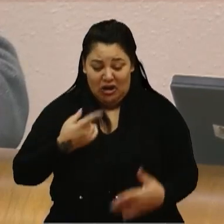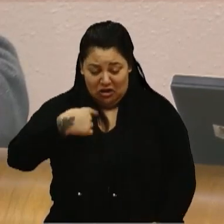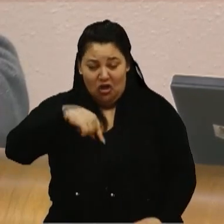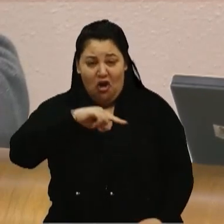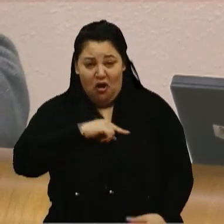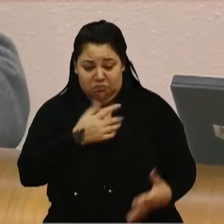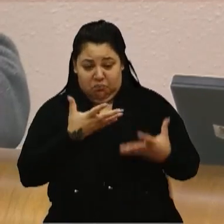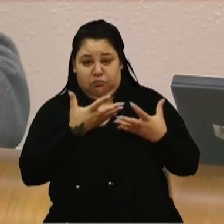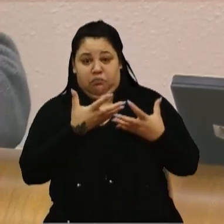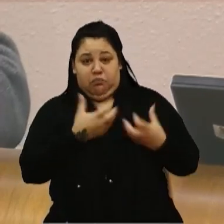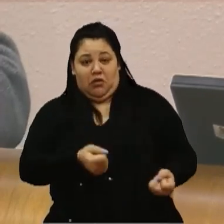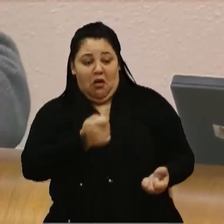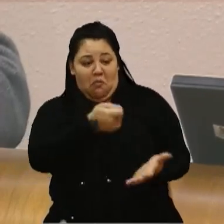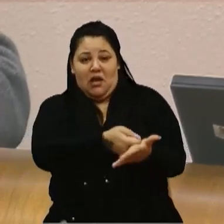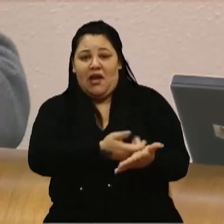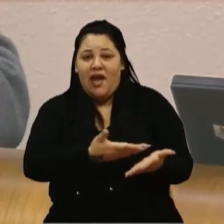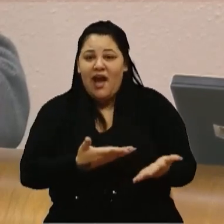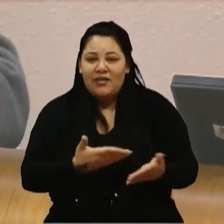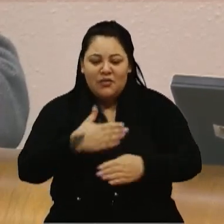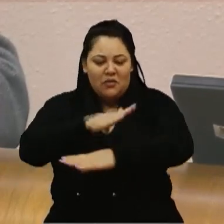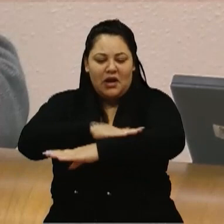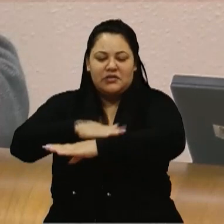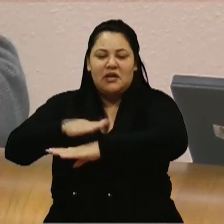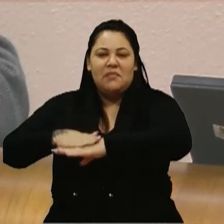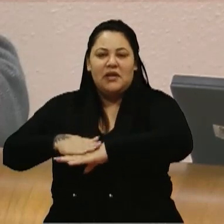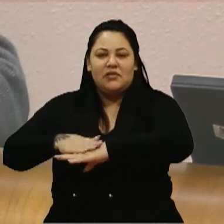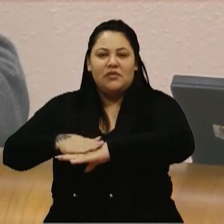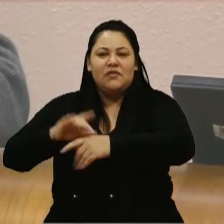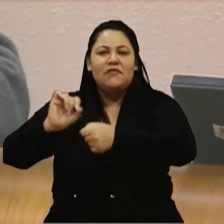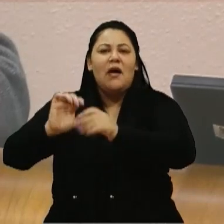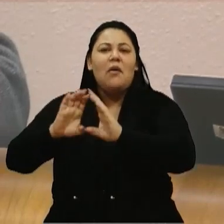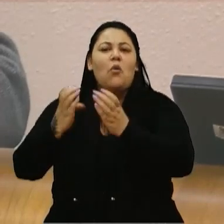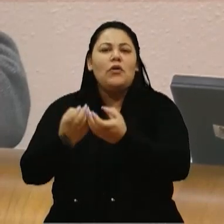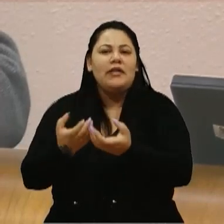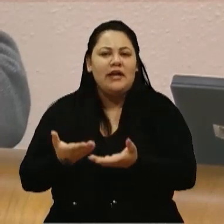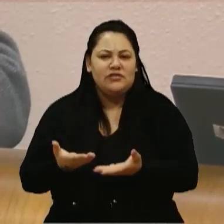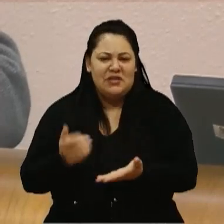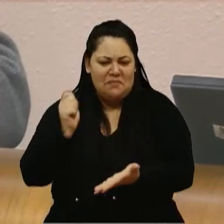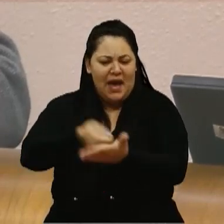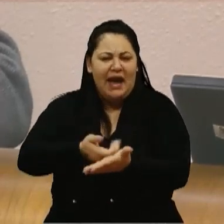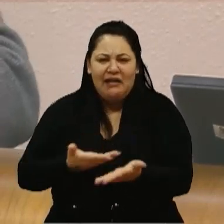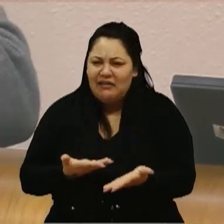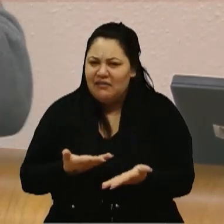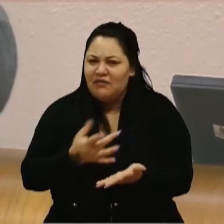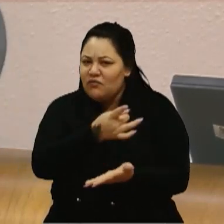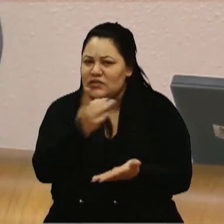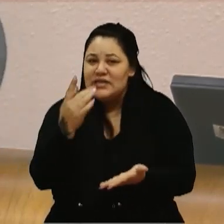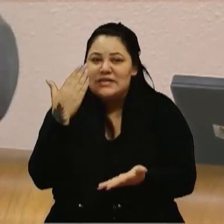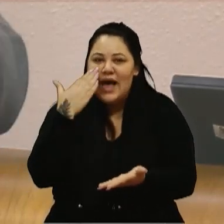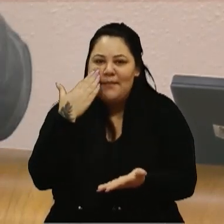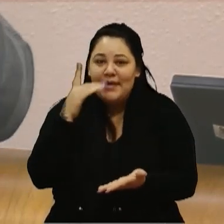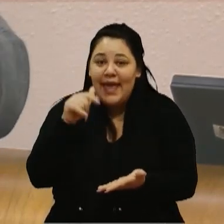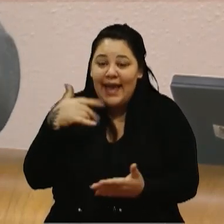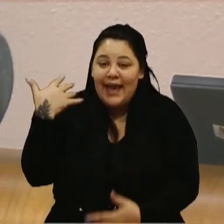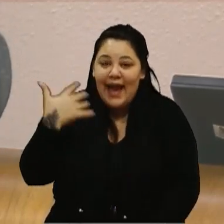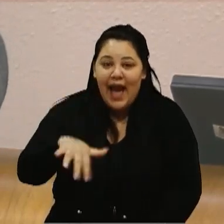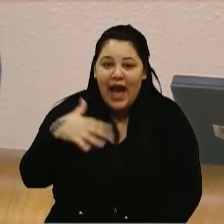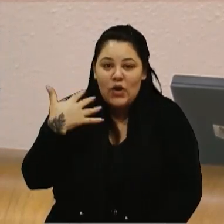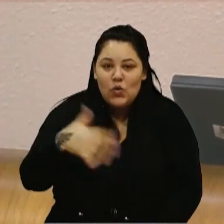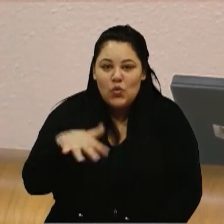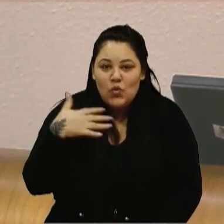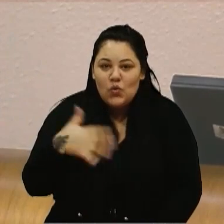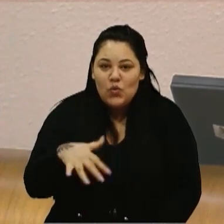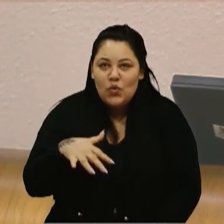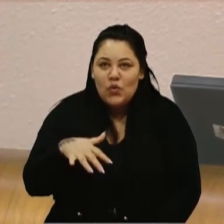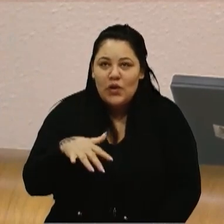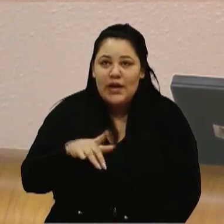nosso povo o calçamento comunitário, que vocês sabem que é muito caro. E